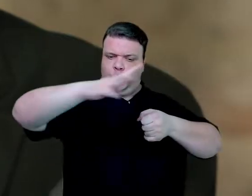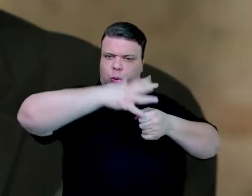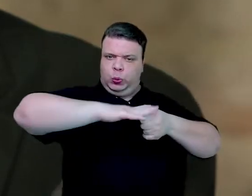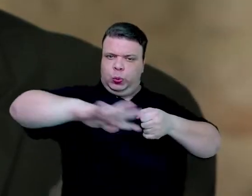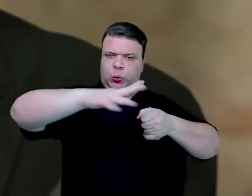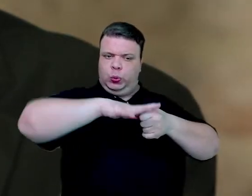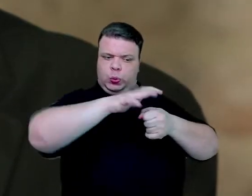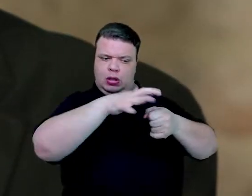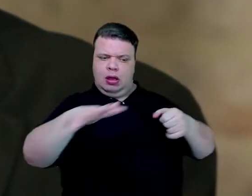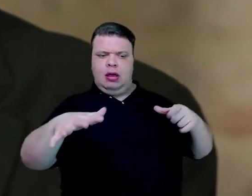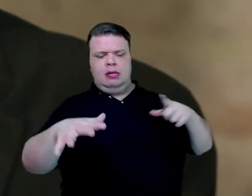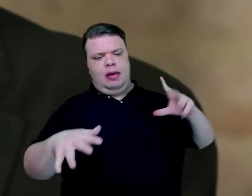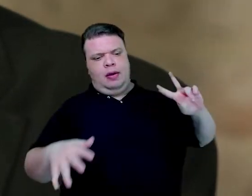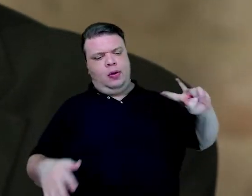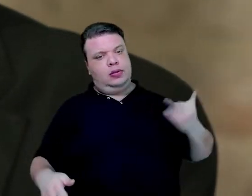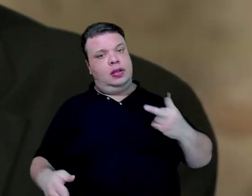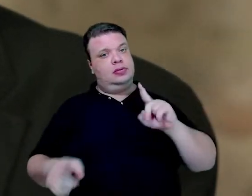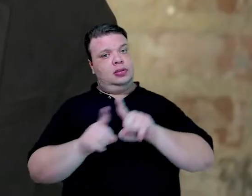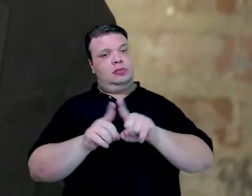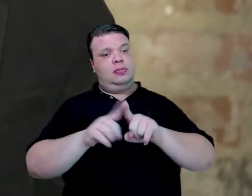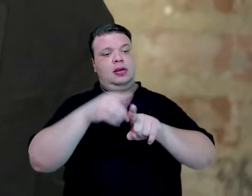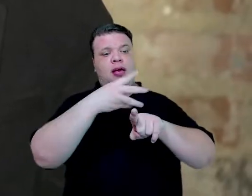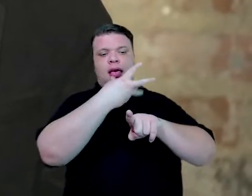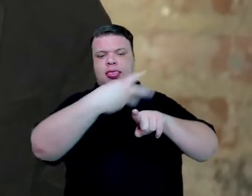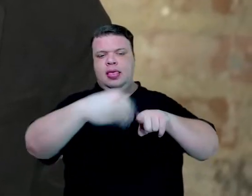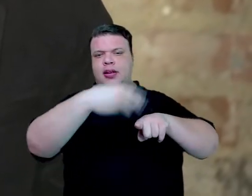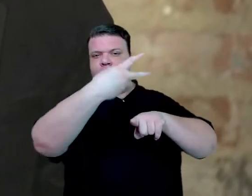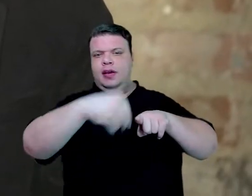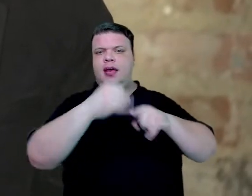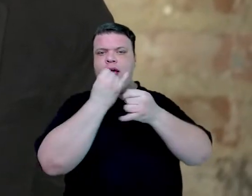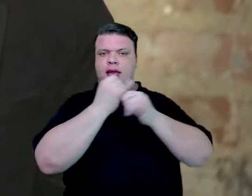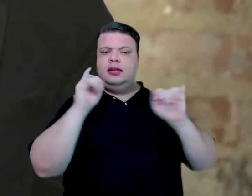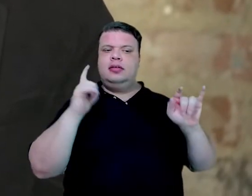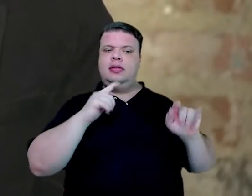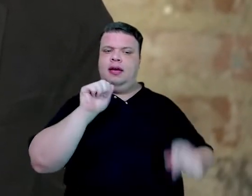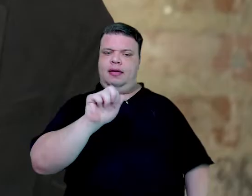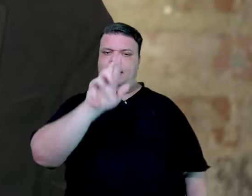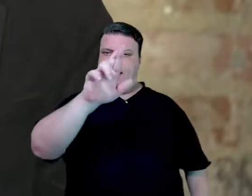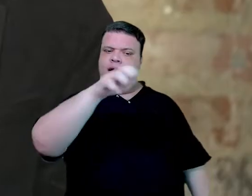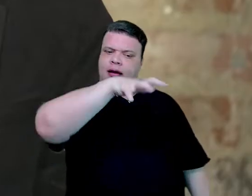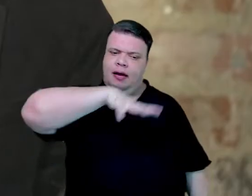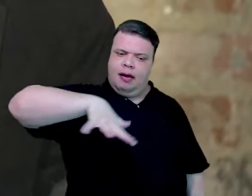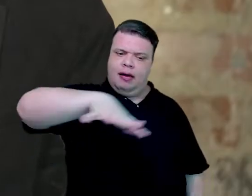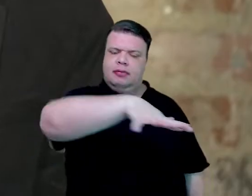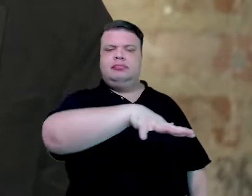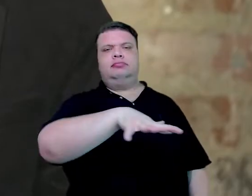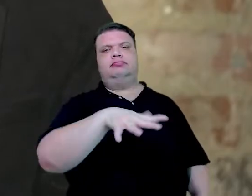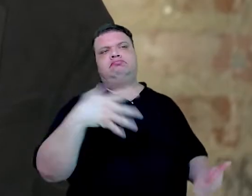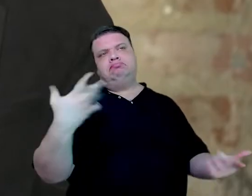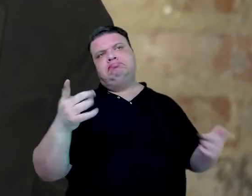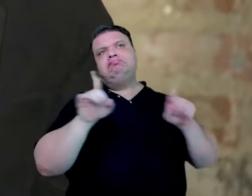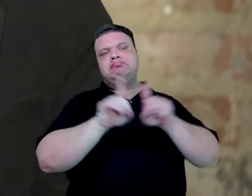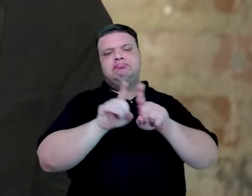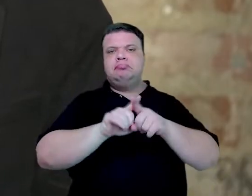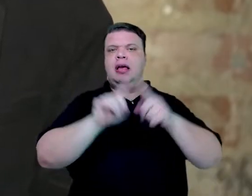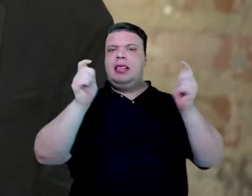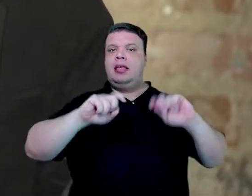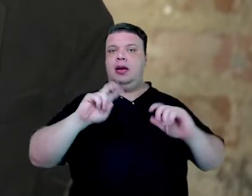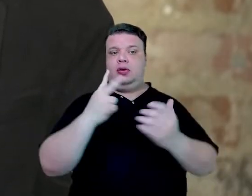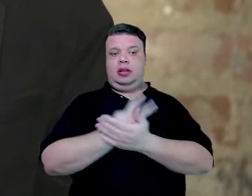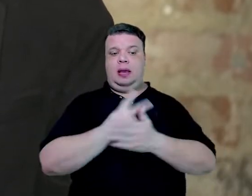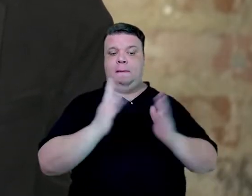vento sopra sobre a superfície do oceano, ocorre dessa forma uma transferência de energia para as camadas de águas